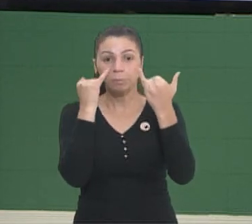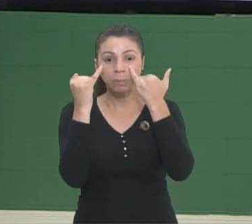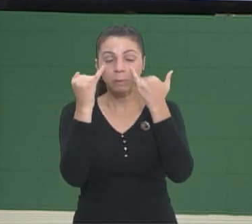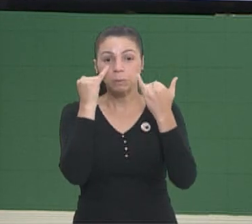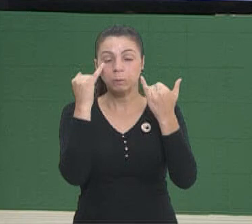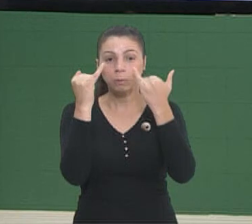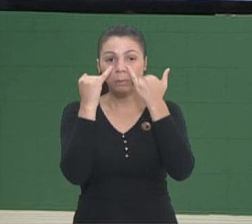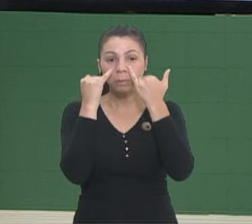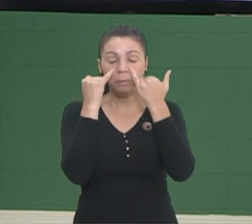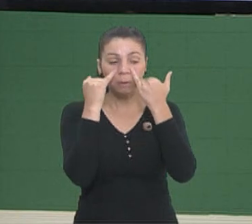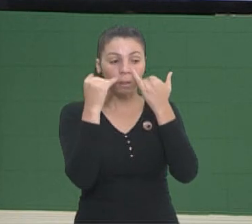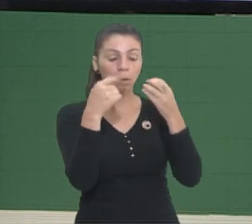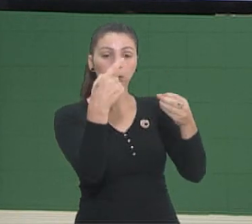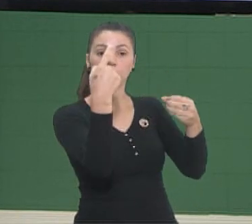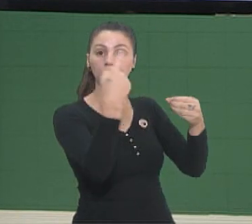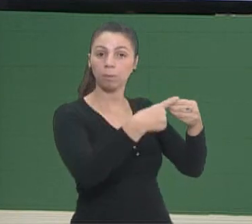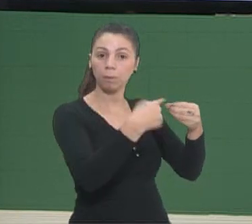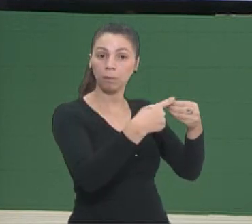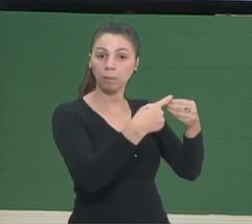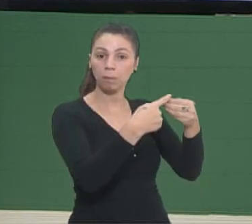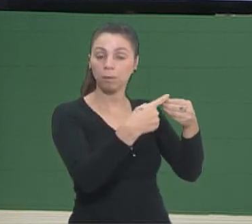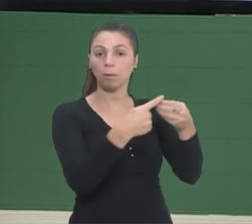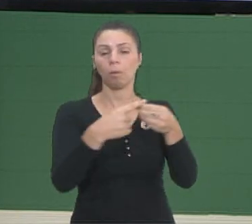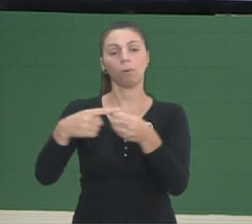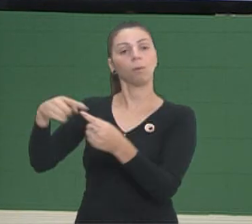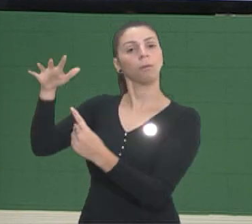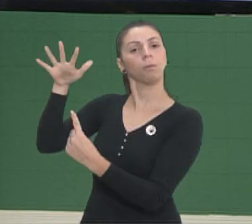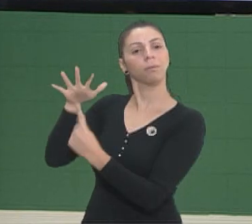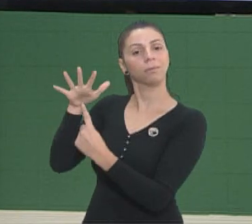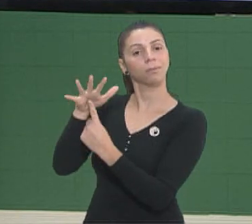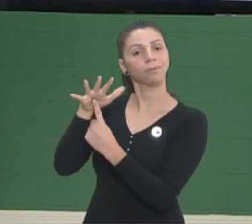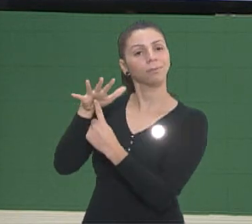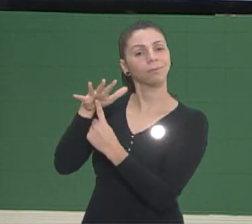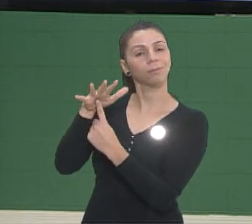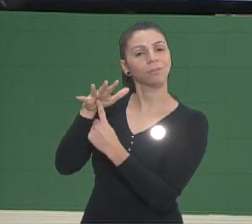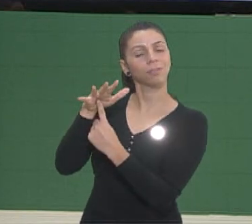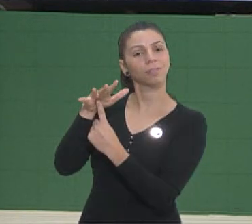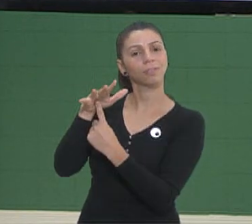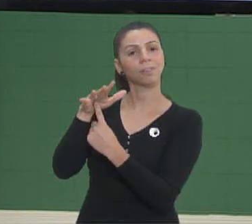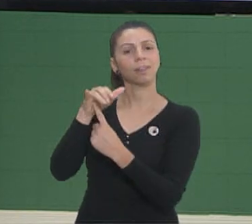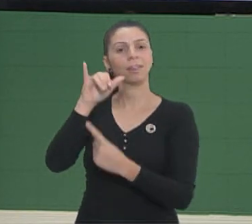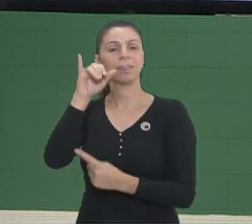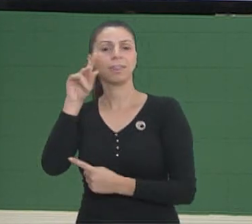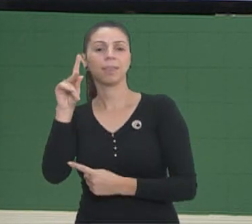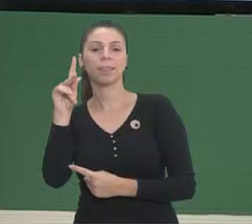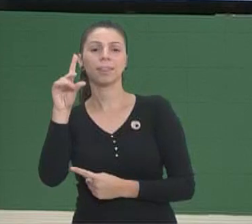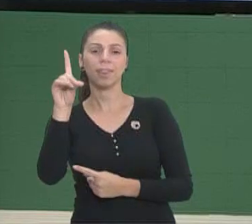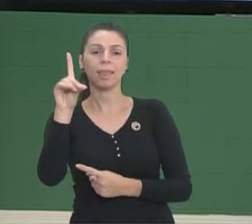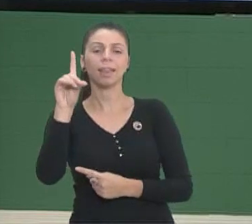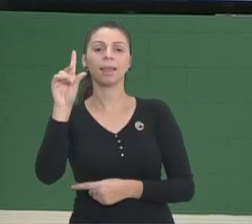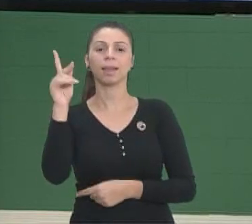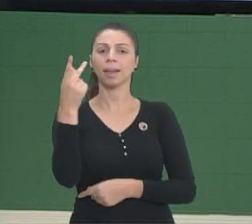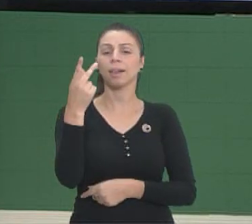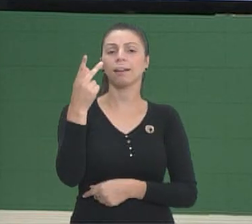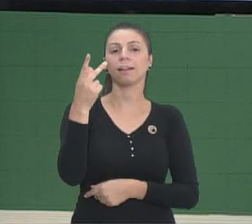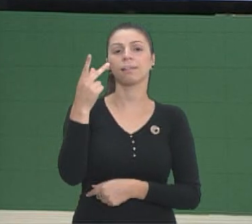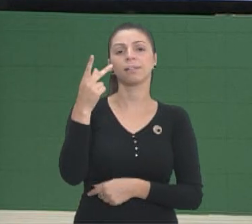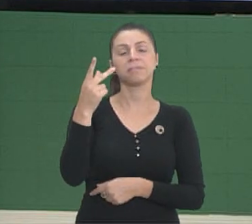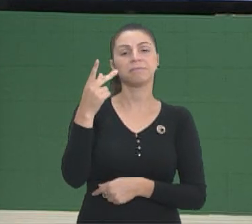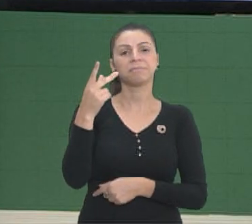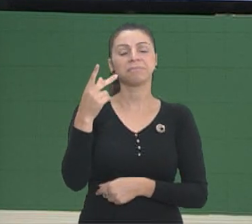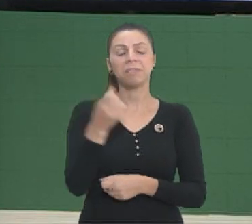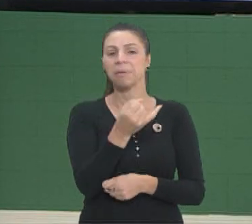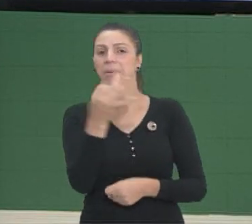conheceu sobre o seu estado, sobre o Paraná, com os dados da sua cidade, o IDH, a renda per capita, quantidade